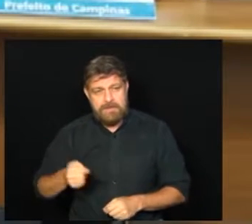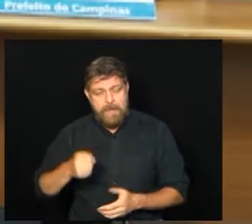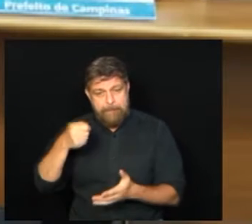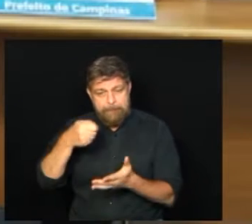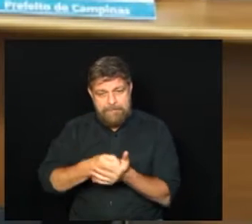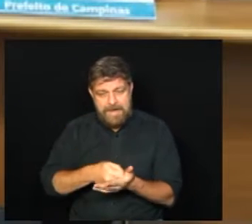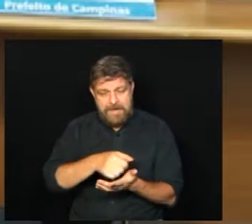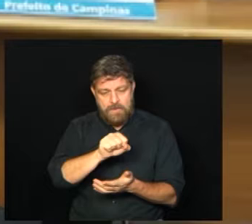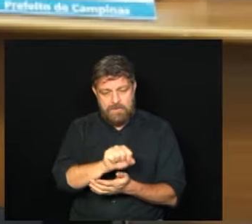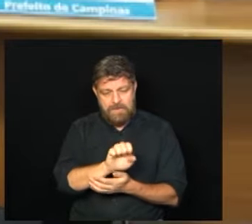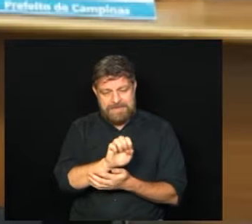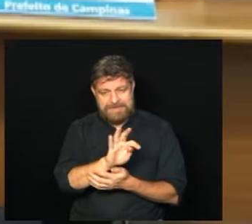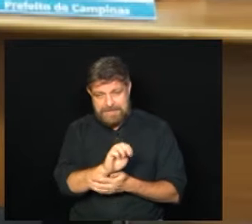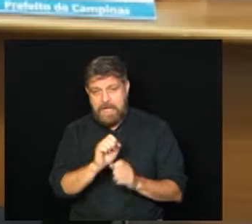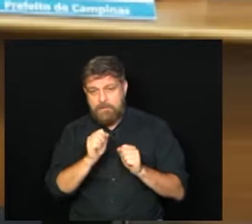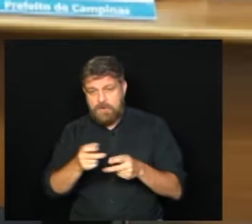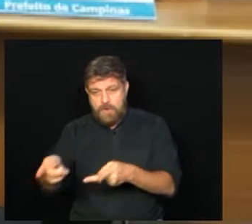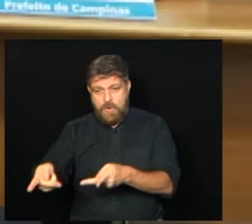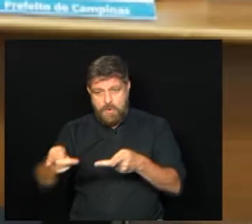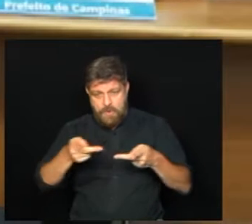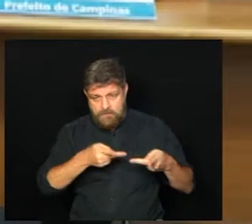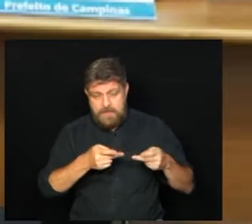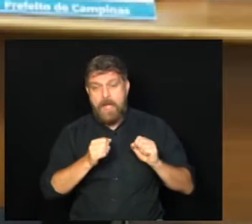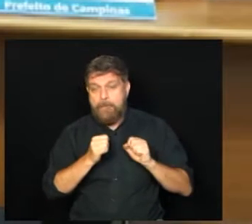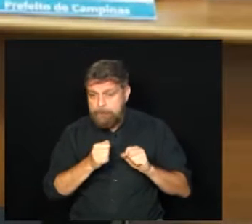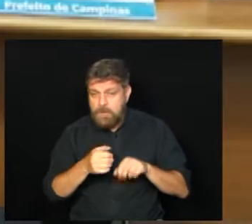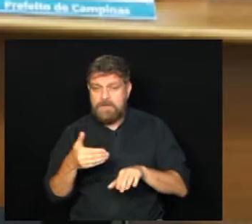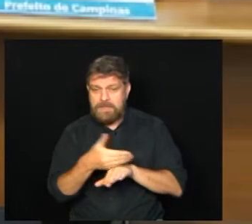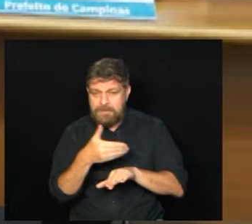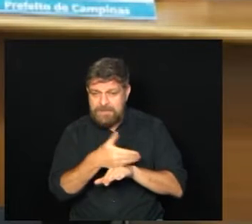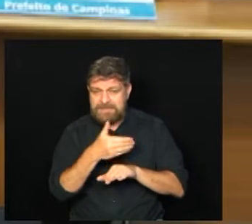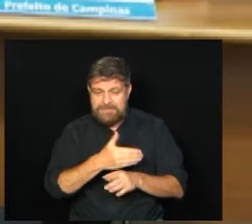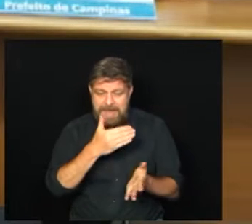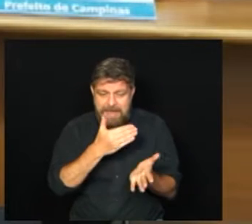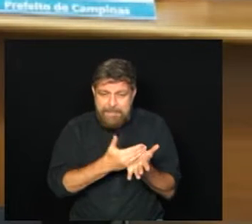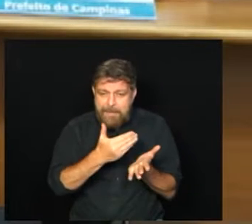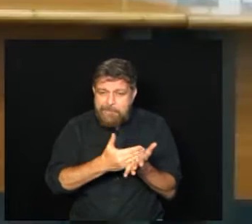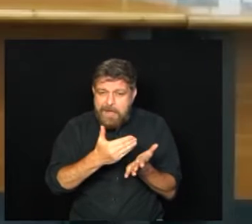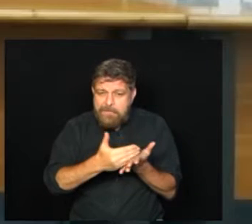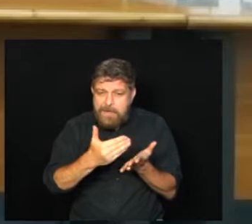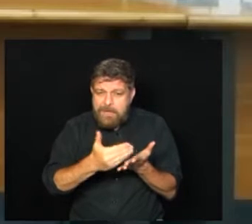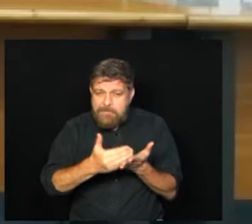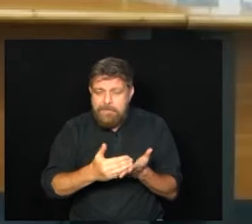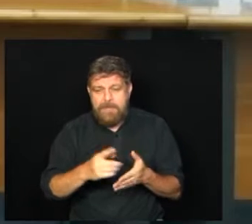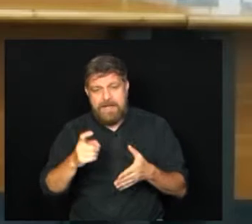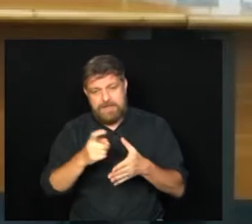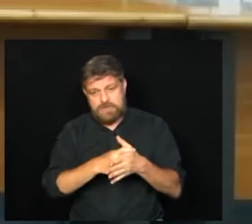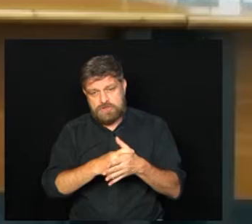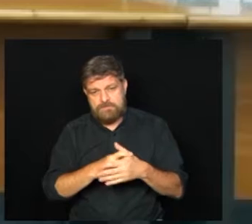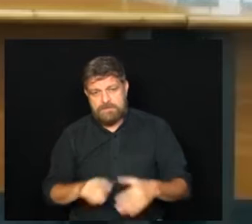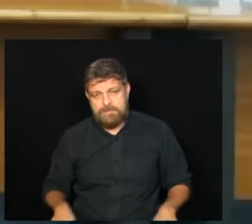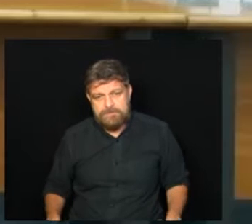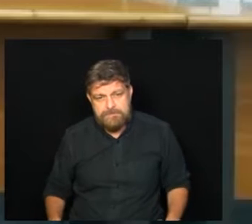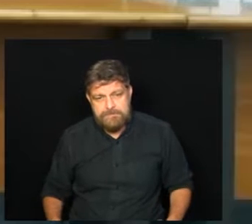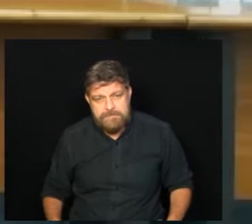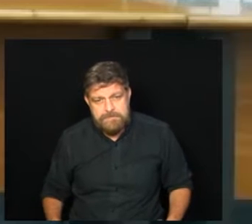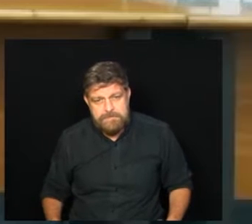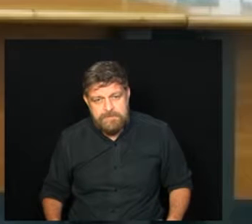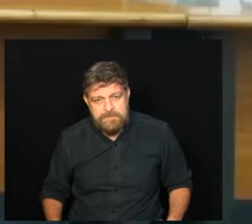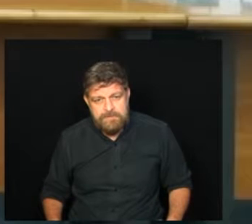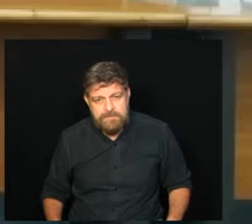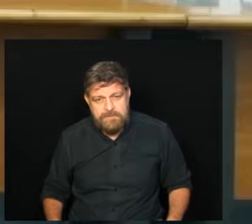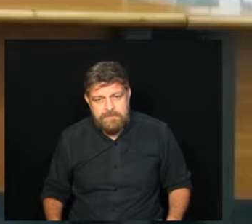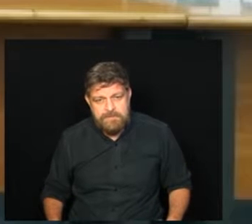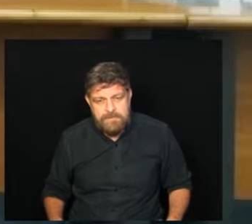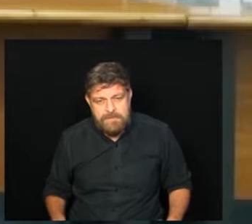CETEC, estão contemplados dentro desse programa de refinanciamento. O Refis que traz